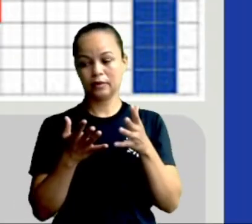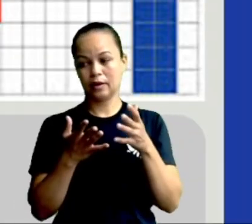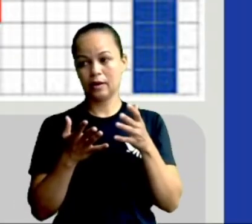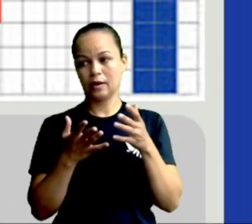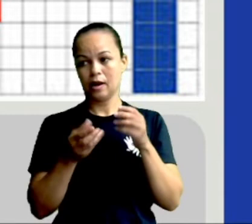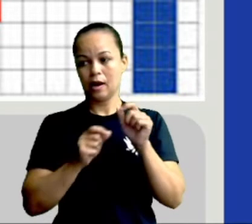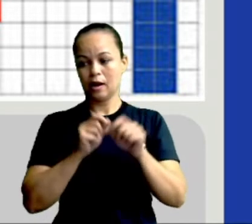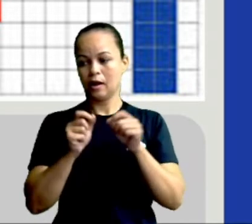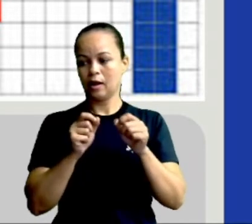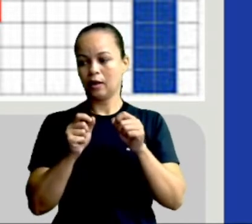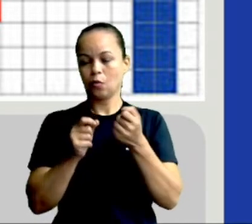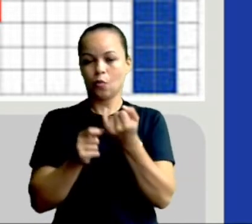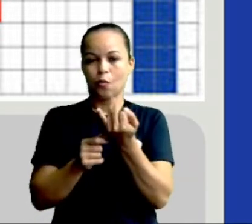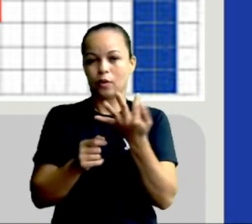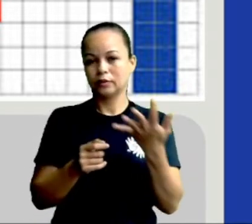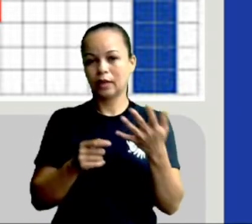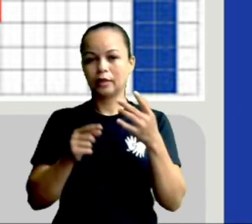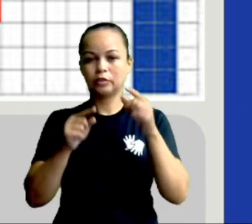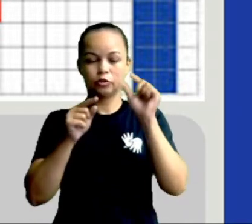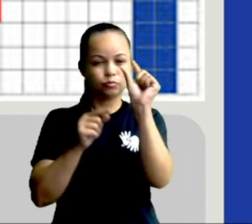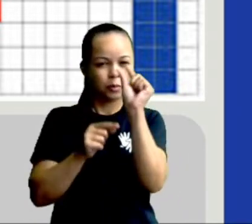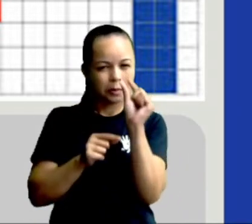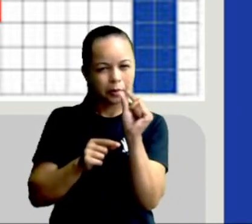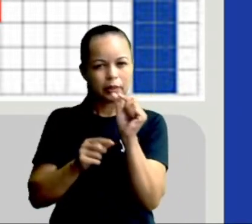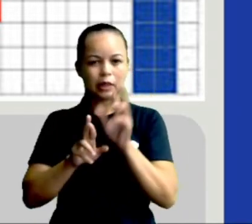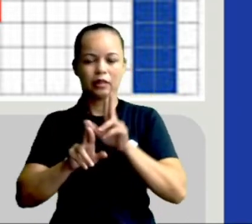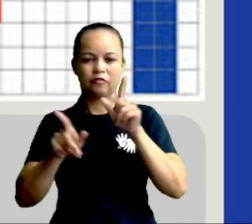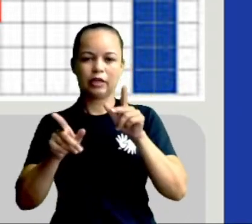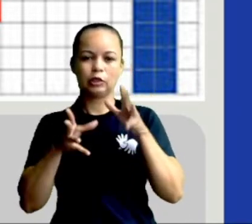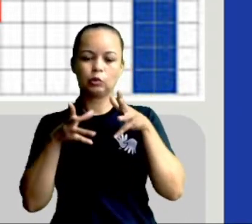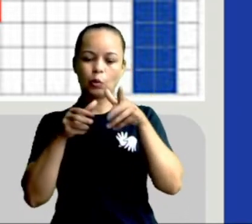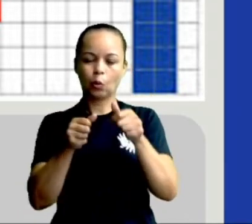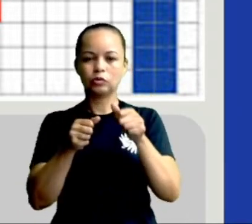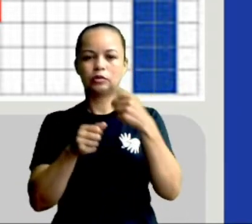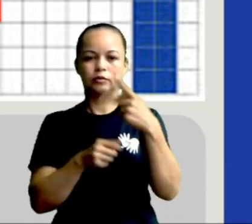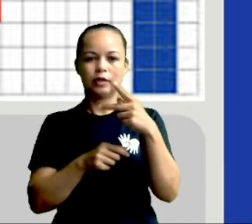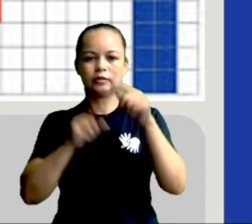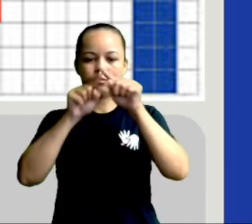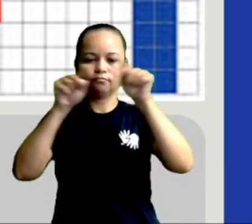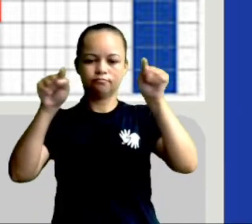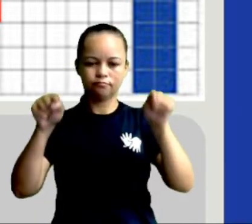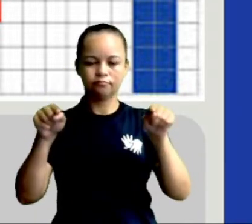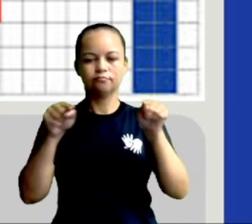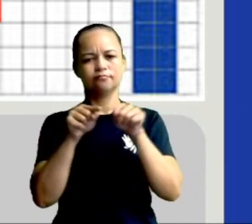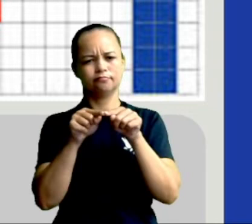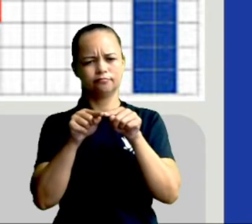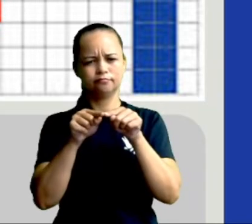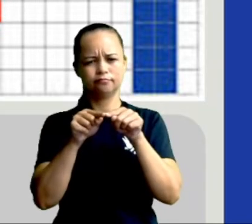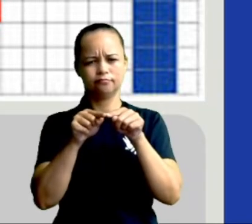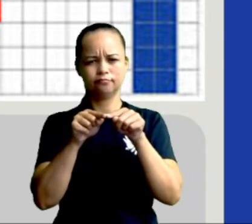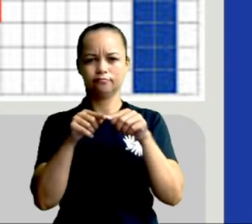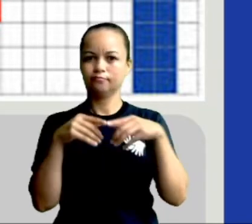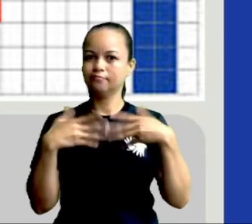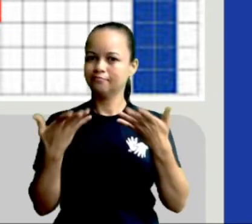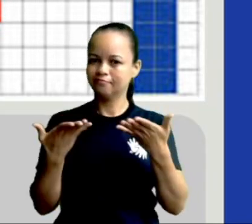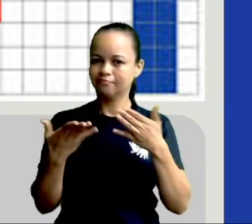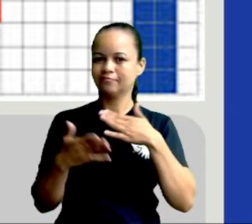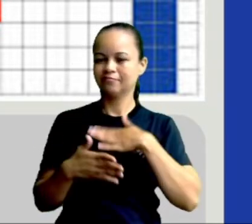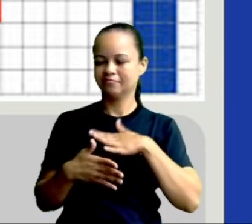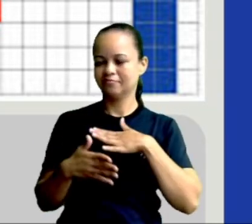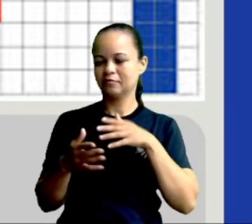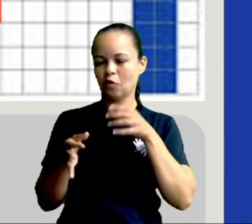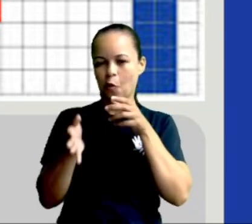serem compostas por quantidades de quadradinhos diferentes, todas as figuras são retângulos. Calminha aí. Vamos